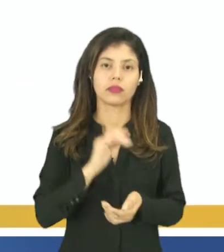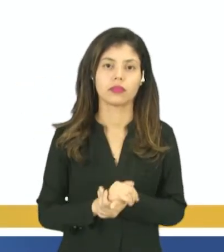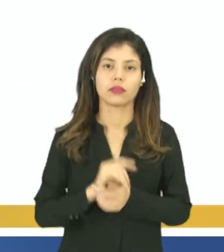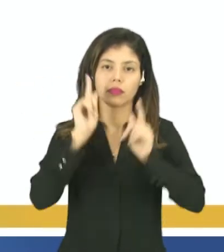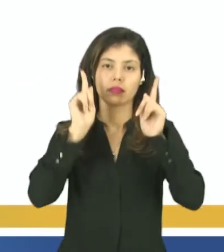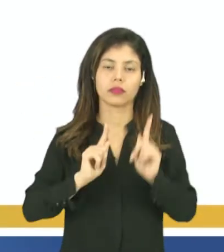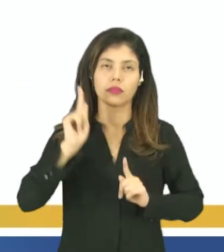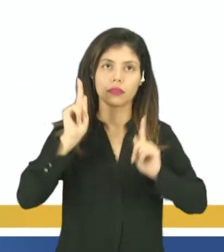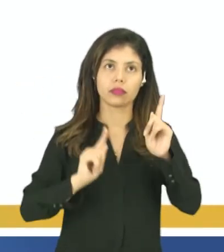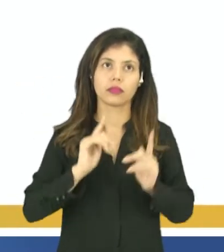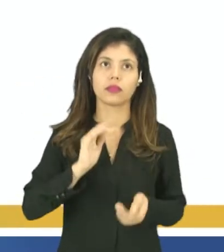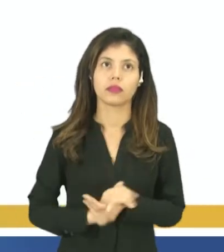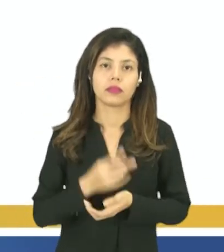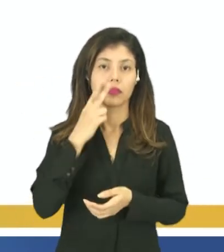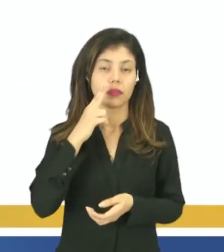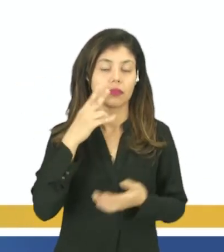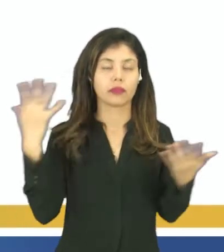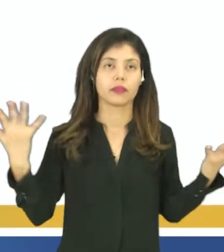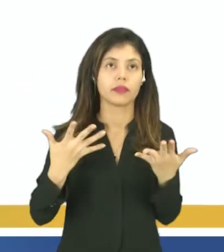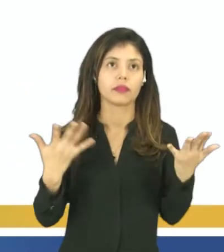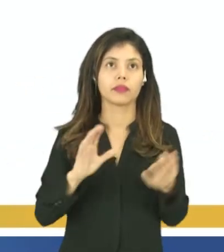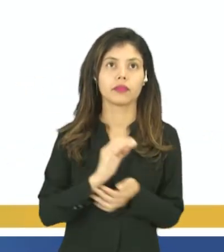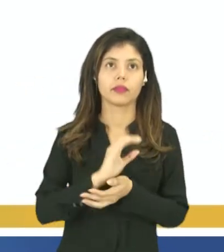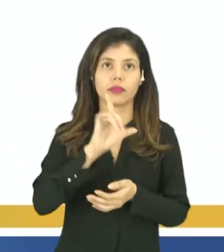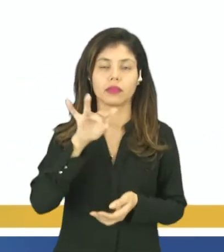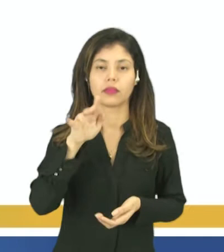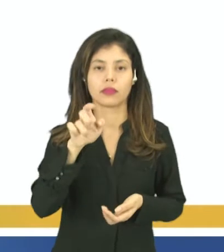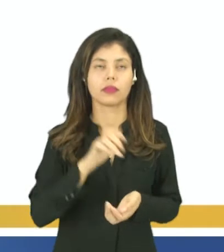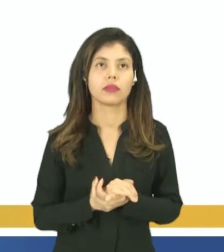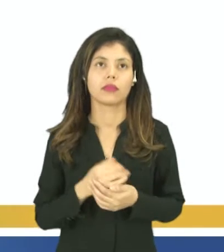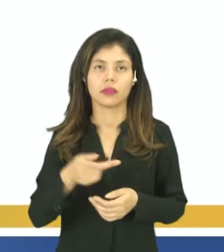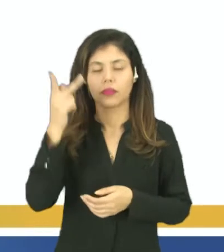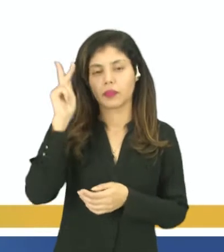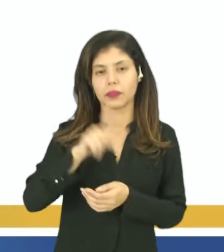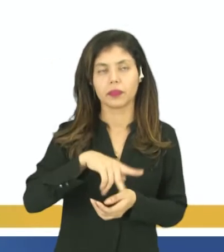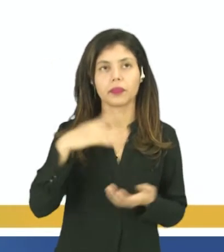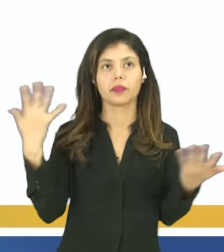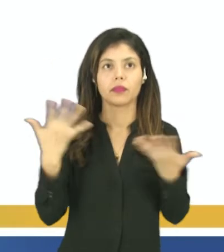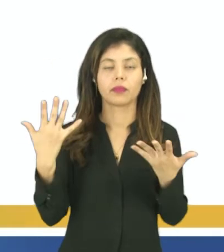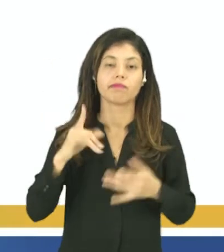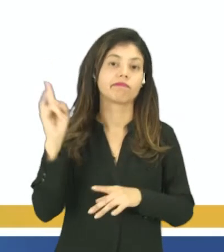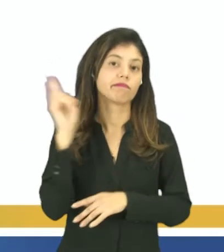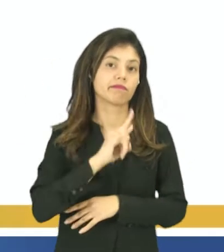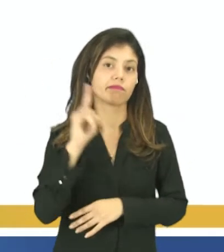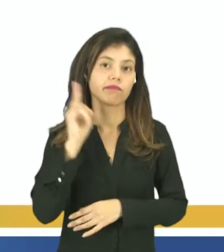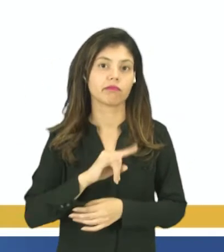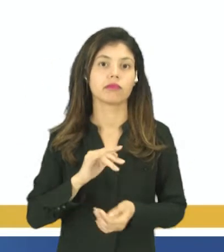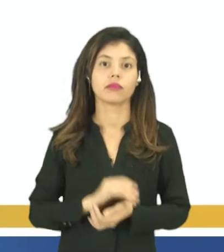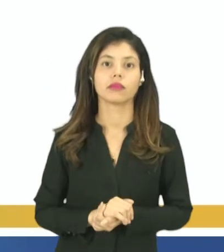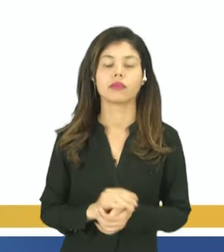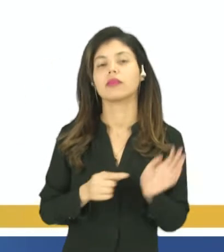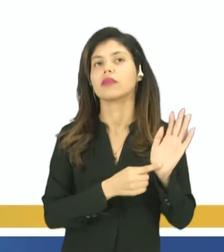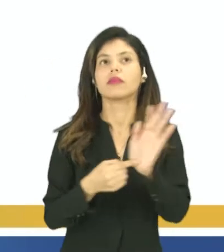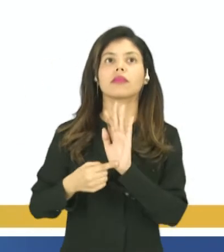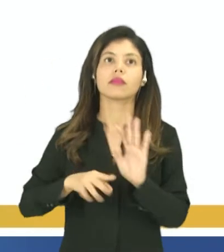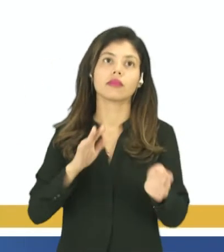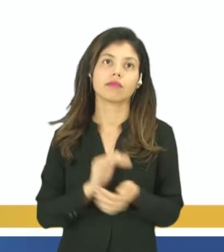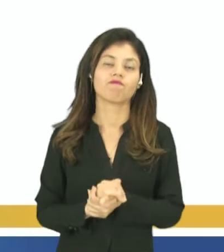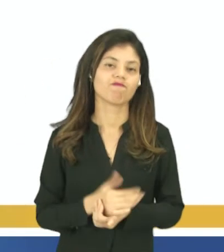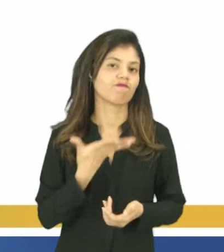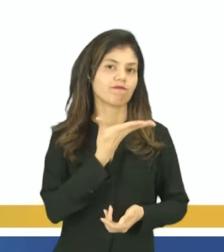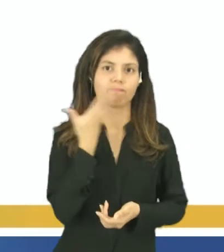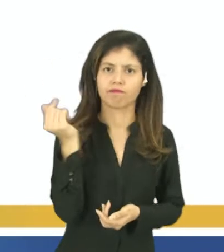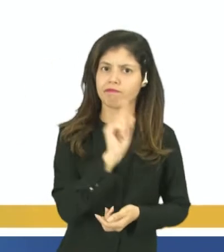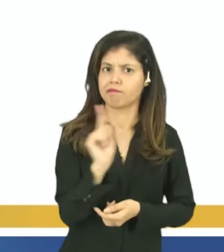outra situação. Acabamos de ver uma com o Chile, com o Peru e agora com a Bolívia. A Bolívia não desiste de recuperar